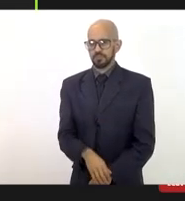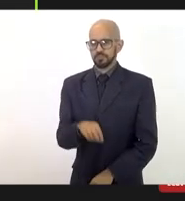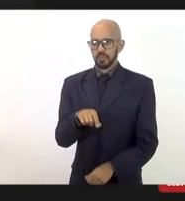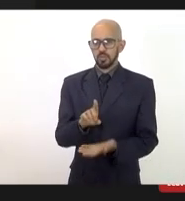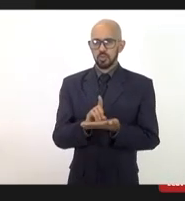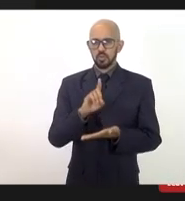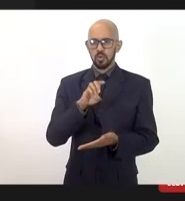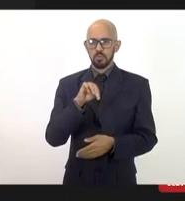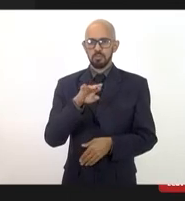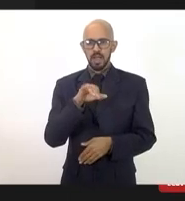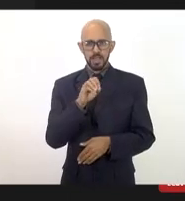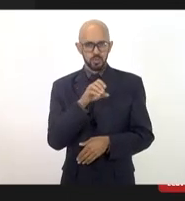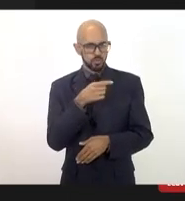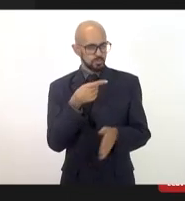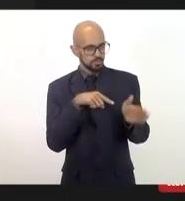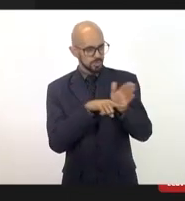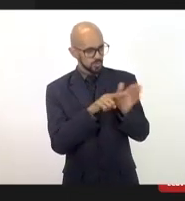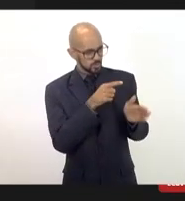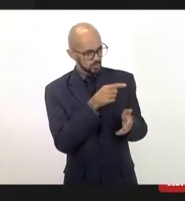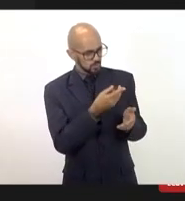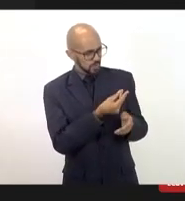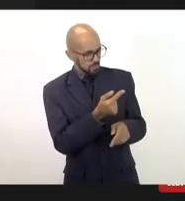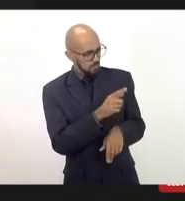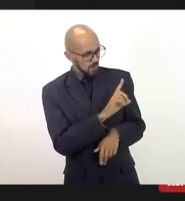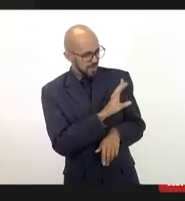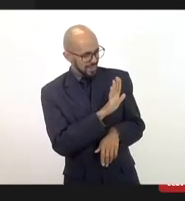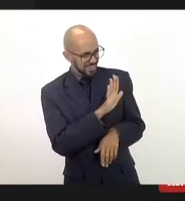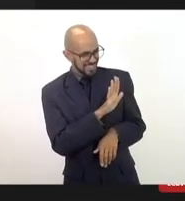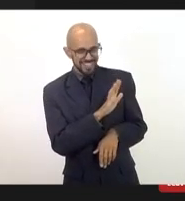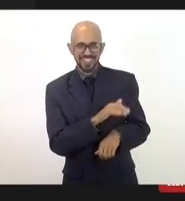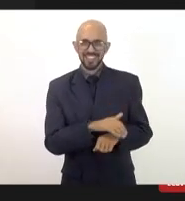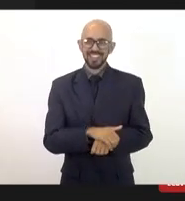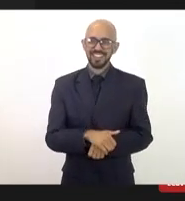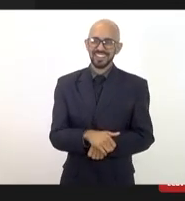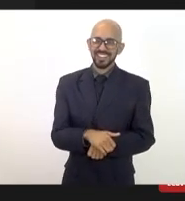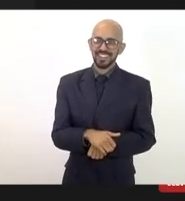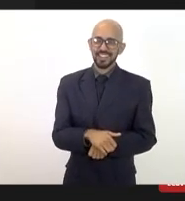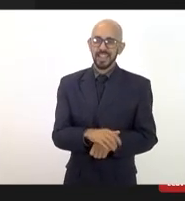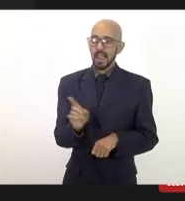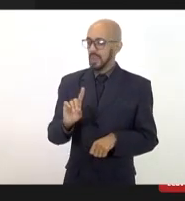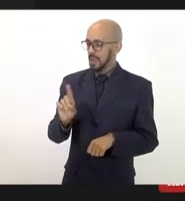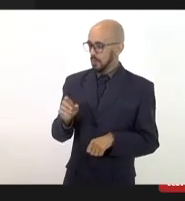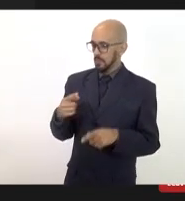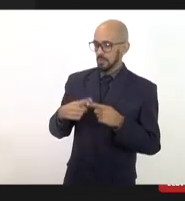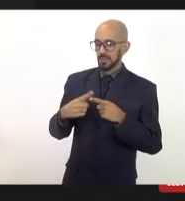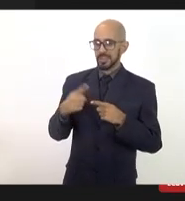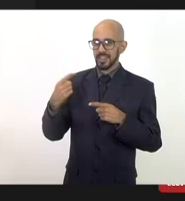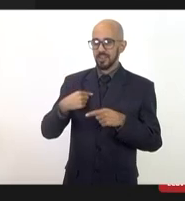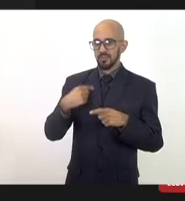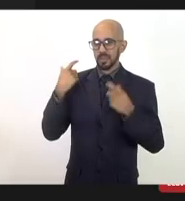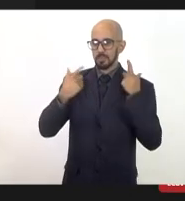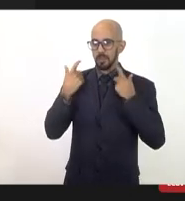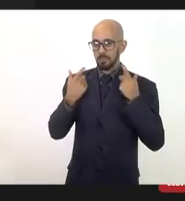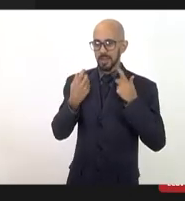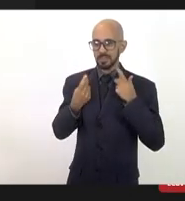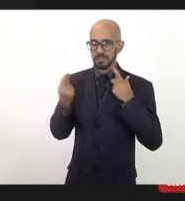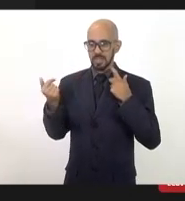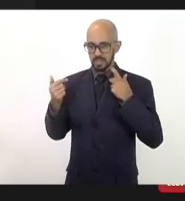falar, o senhor não vai embora, não? É pra... Viu? Não, porque estava falando comigo, eu fiquei preocupado de sair, mas eu estou...